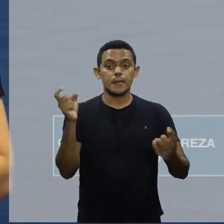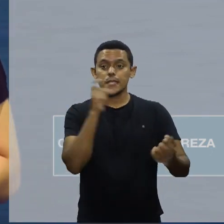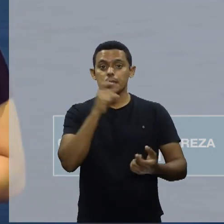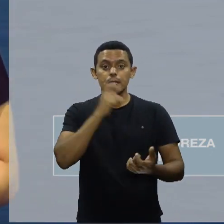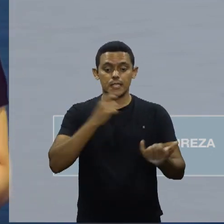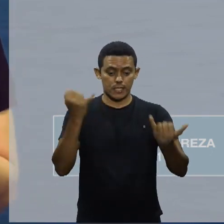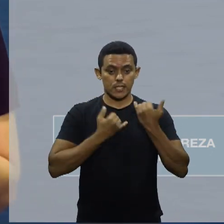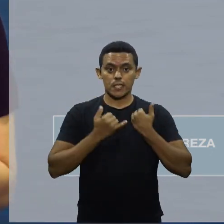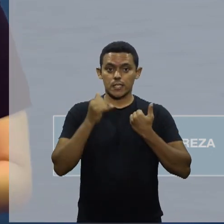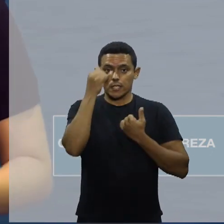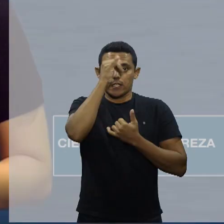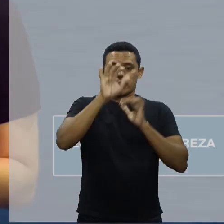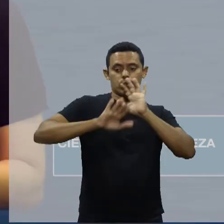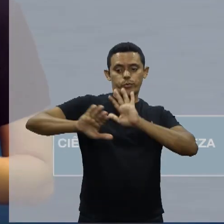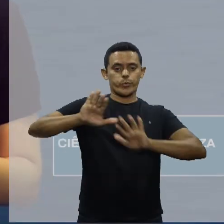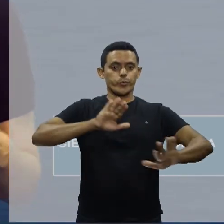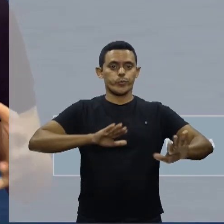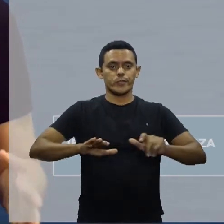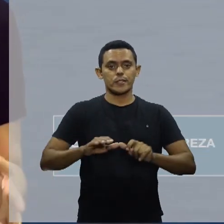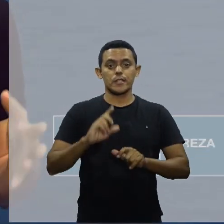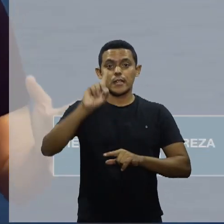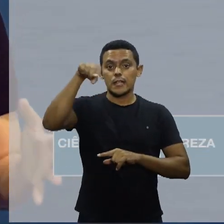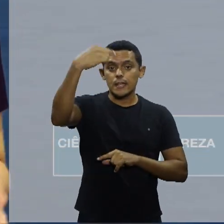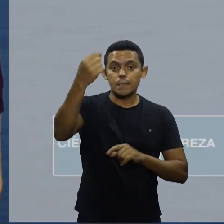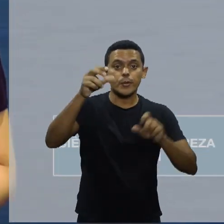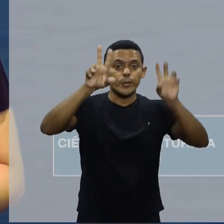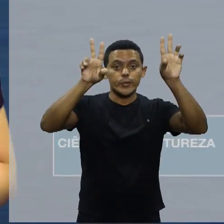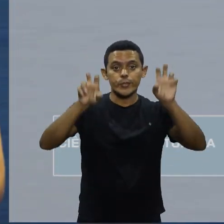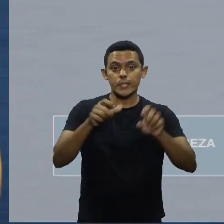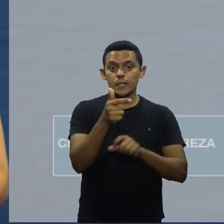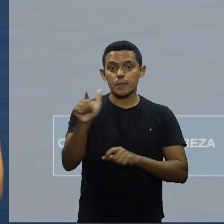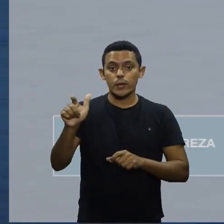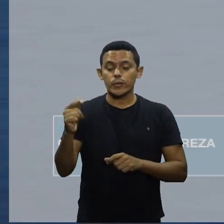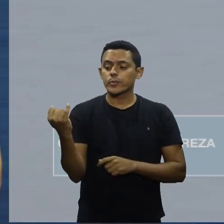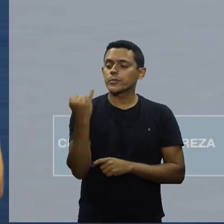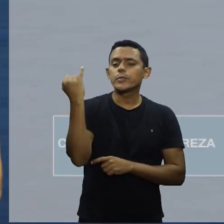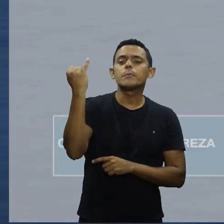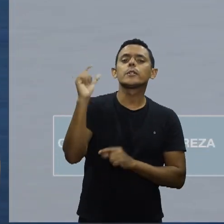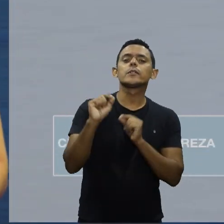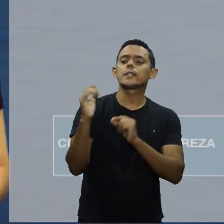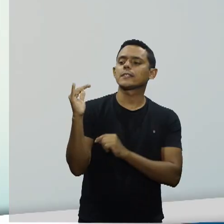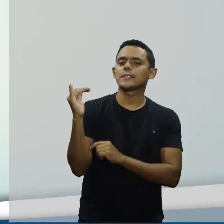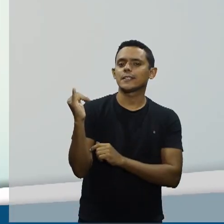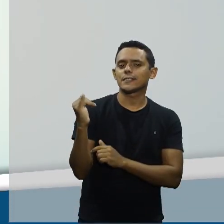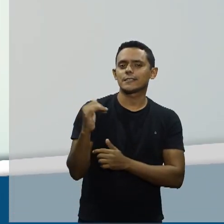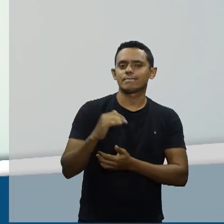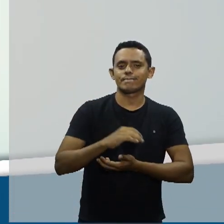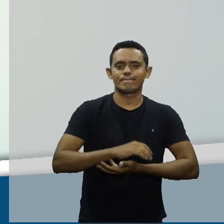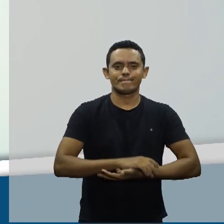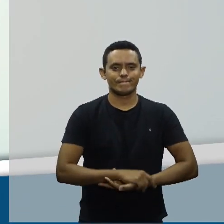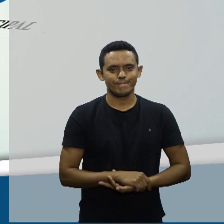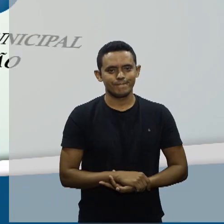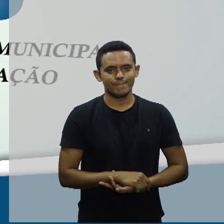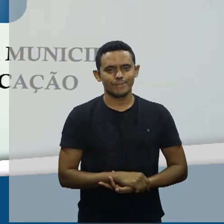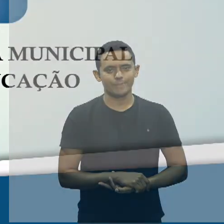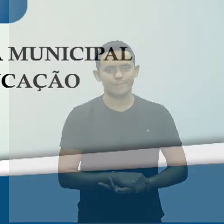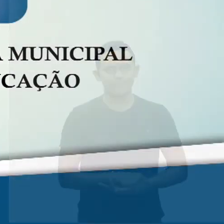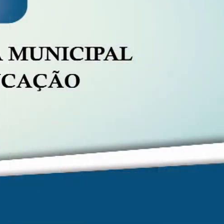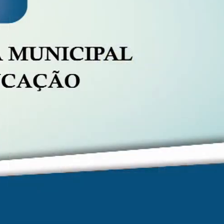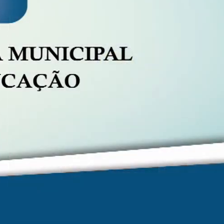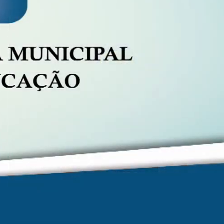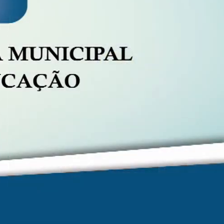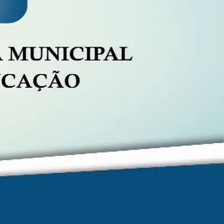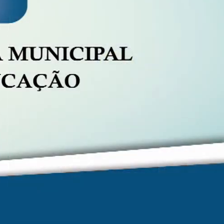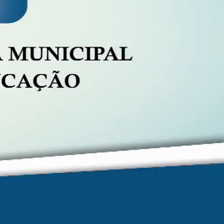vai trazer agora um outro contaponto na próxima aula que são que é a importância da ciência até lá teleaula